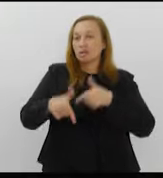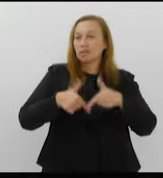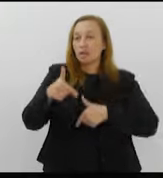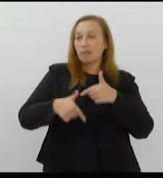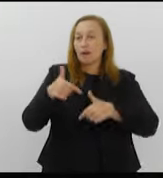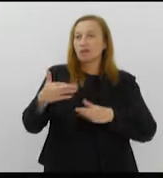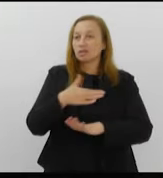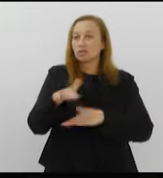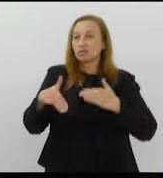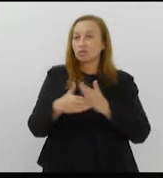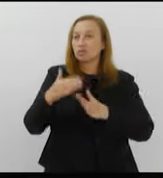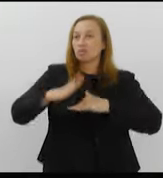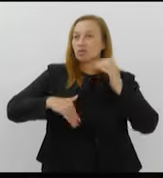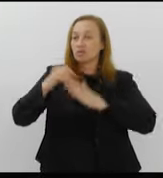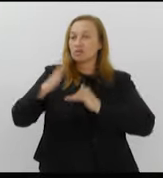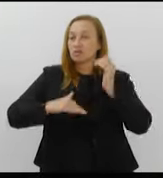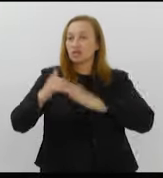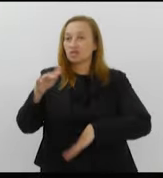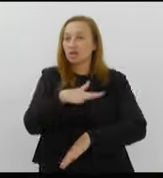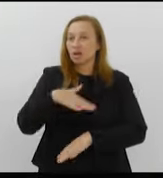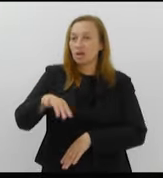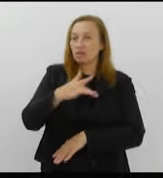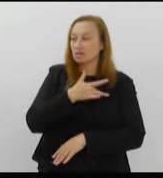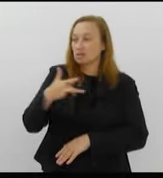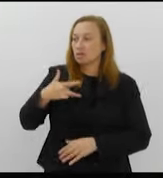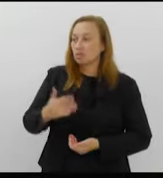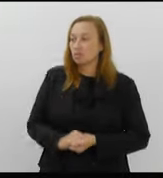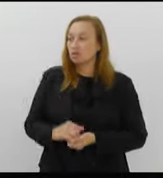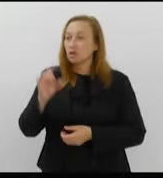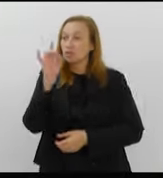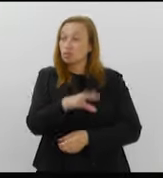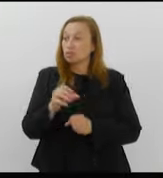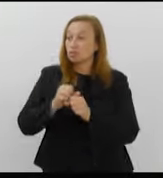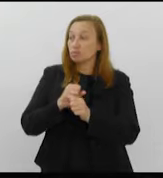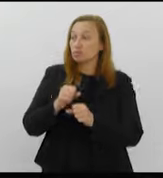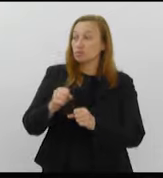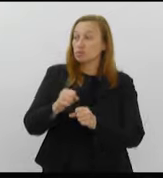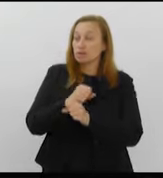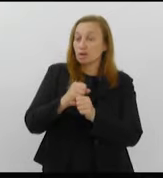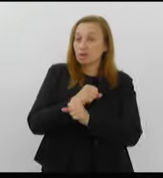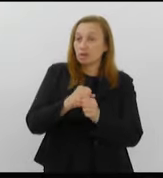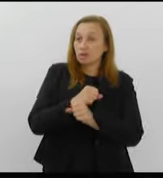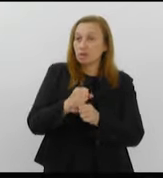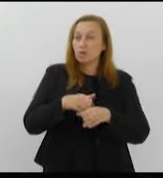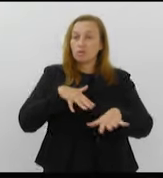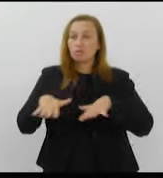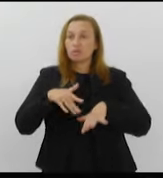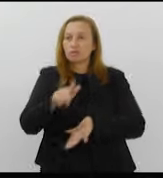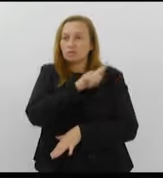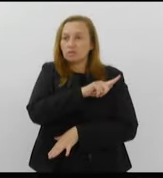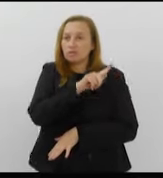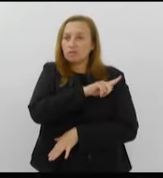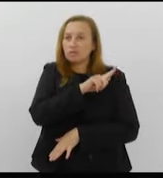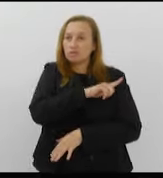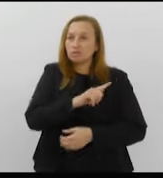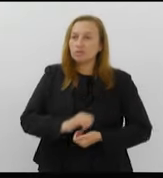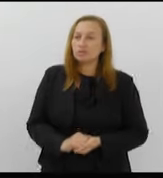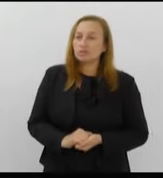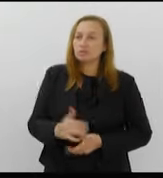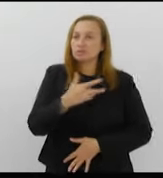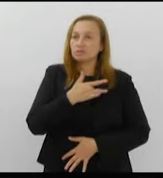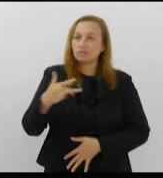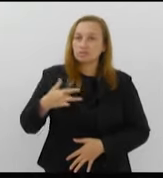terapeutas ocupacionais. Ou seja, nos últimos anos, o movimento de gestão das unidades de saúde